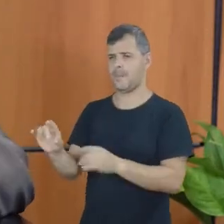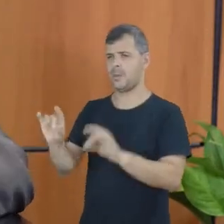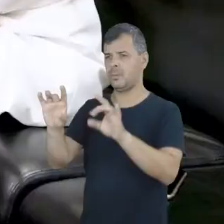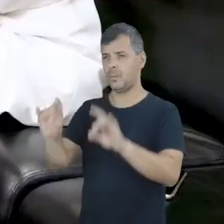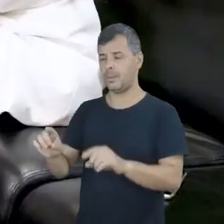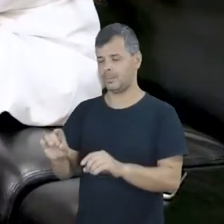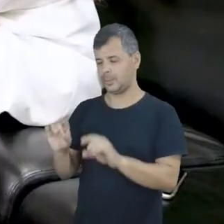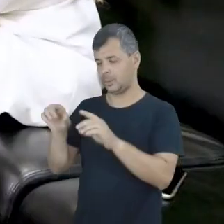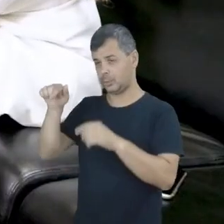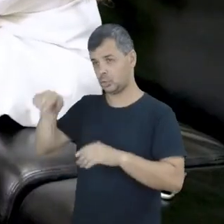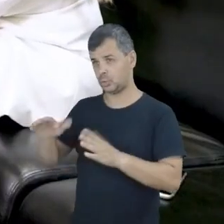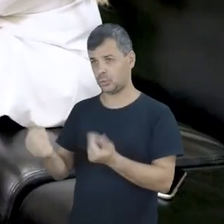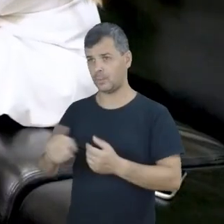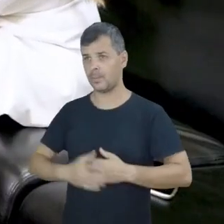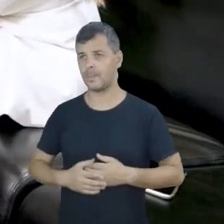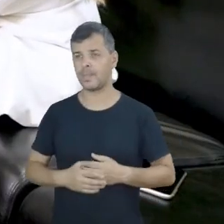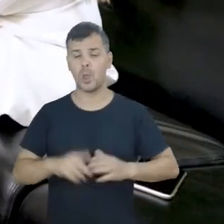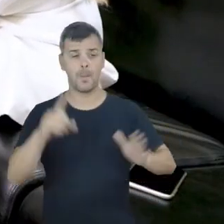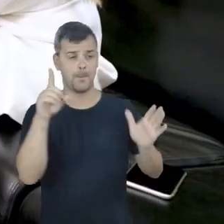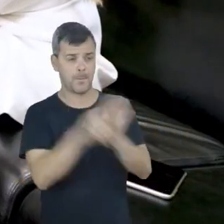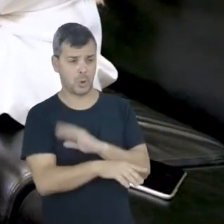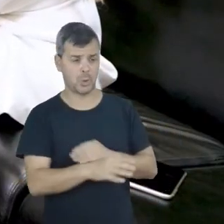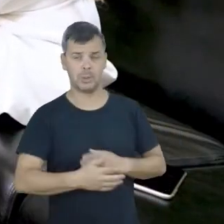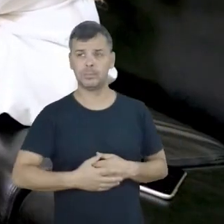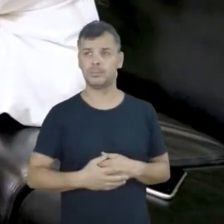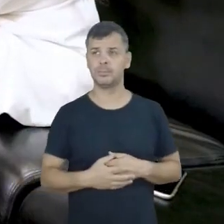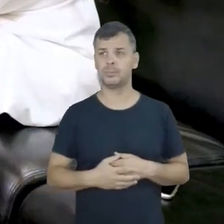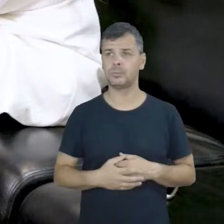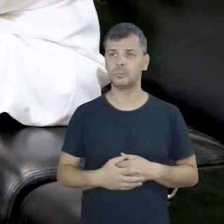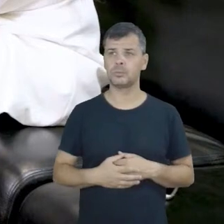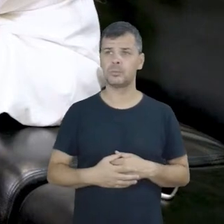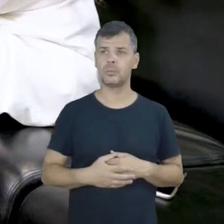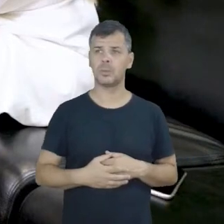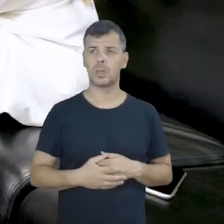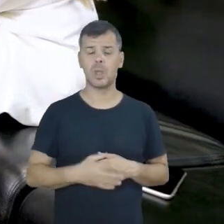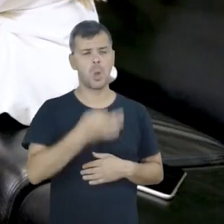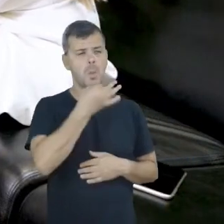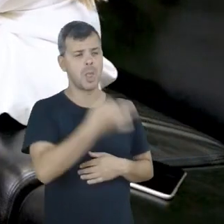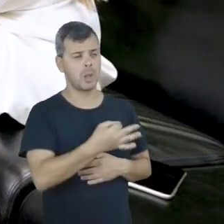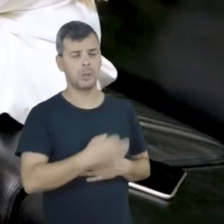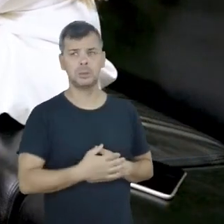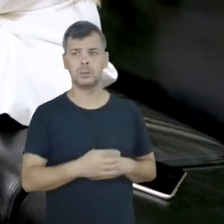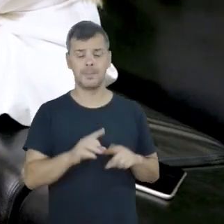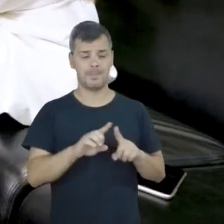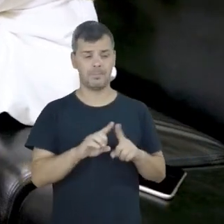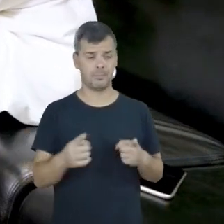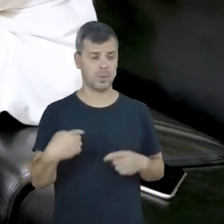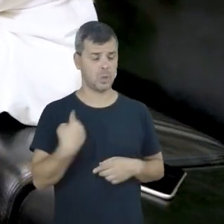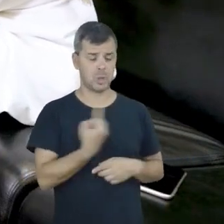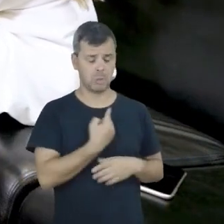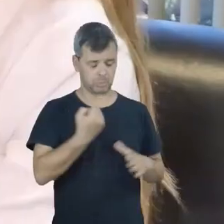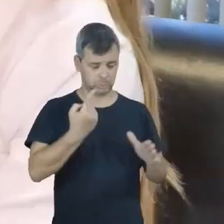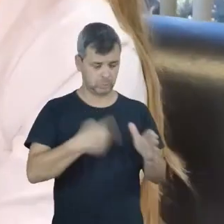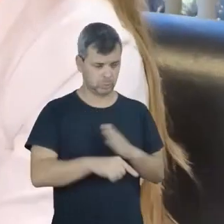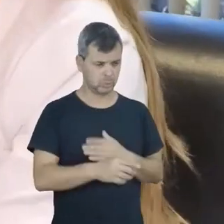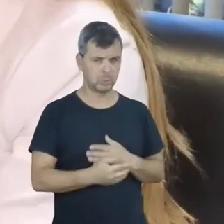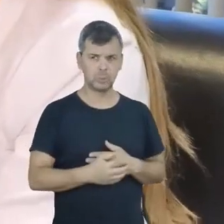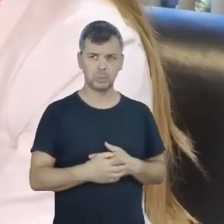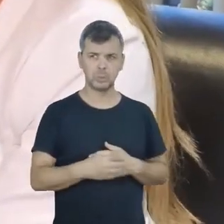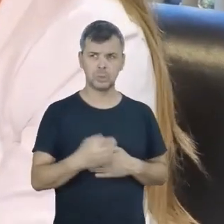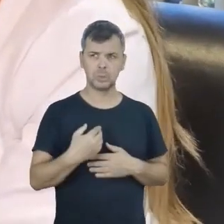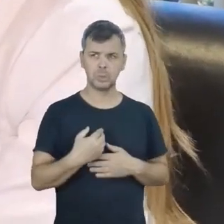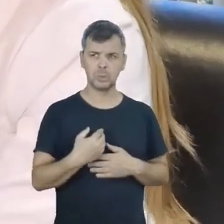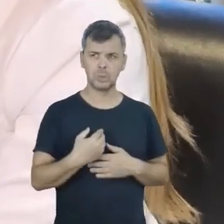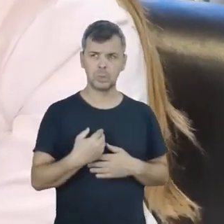especialmente para os jovens. Ministro, só uma perguntinha que o senhor chegou a comentar. mas nós não aprofundamos. Nossa